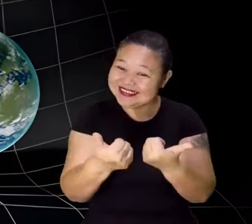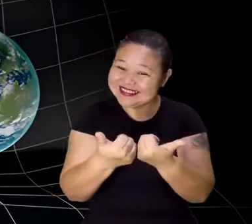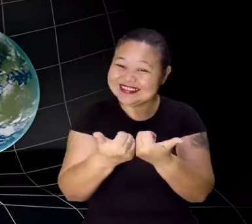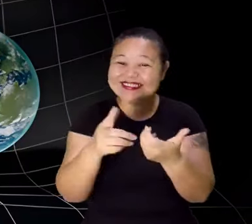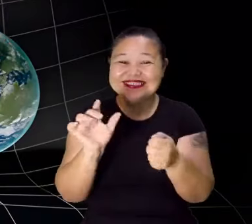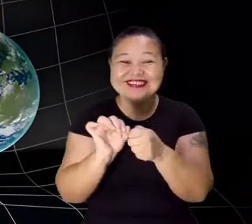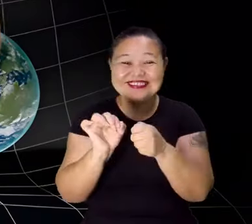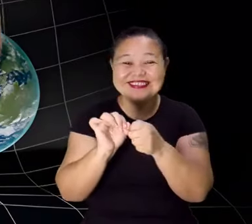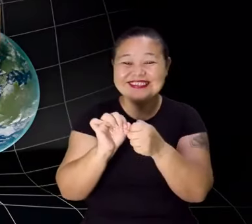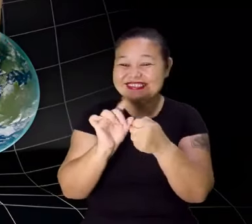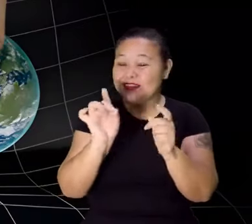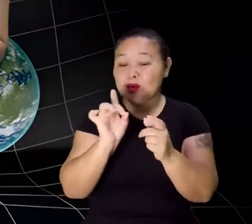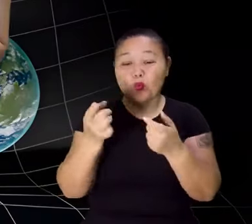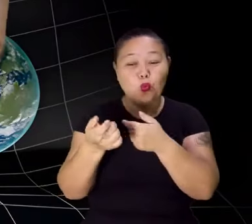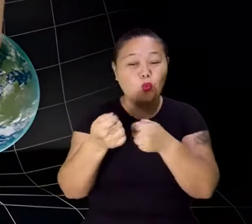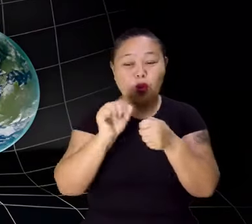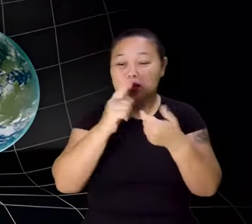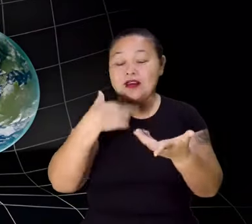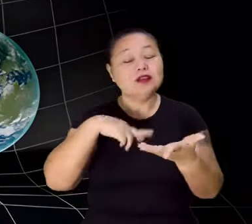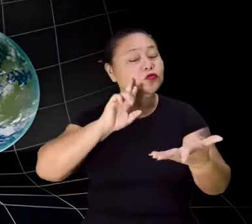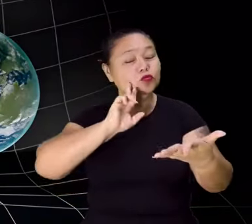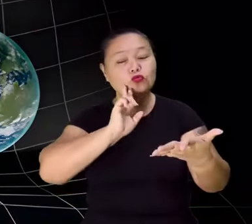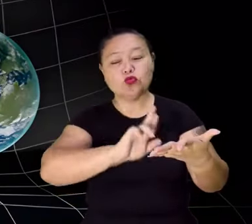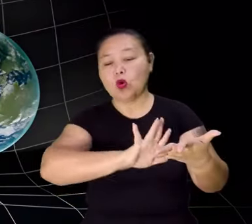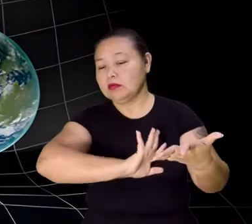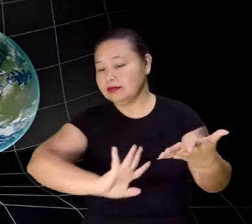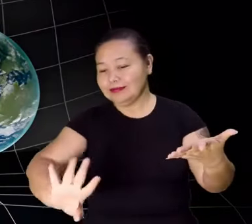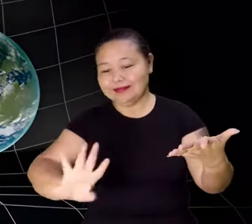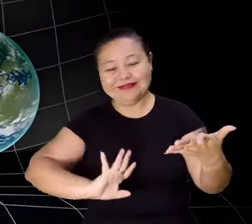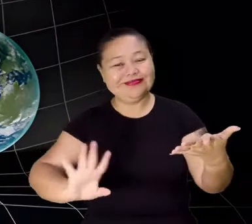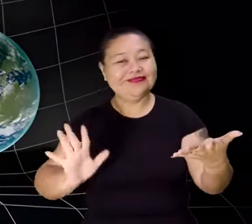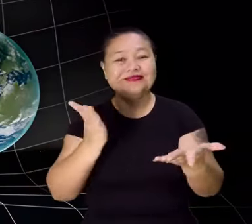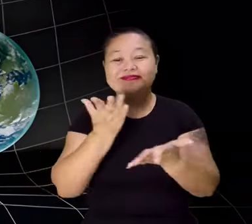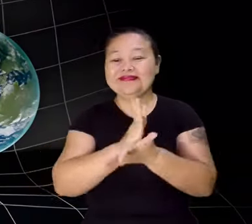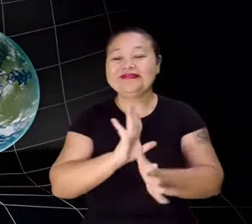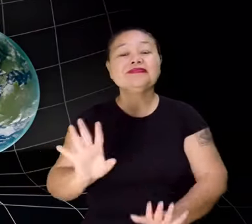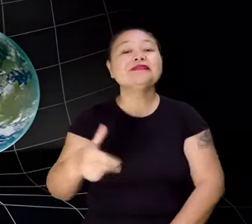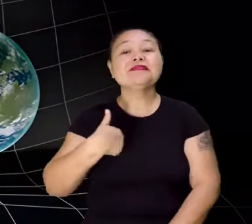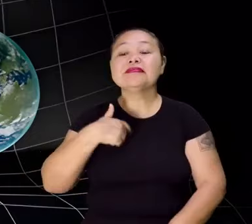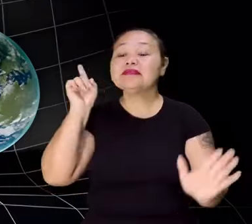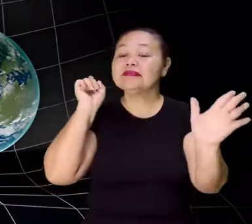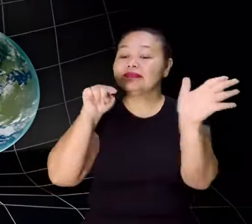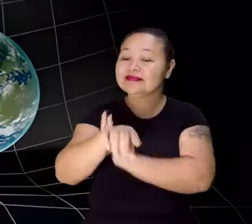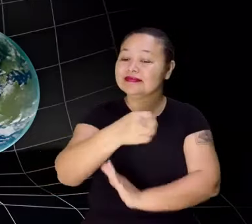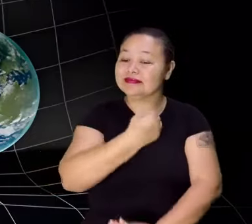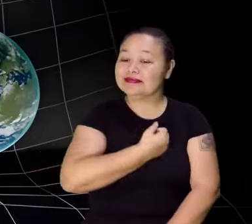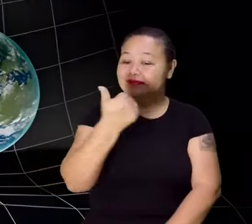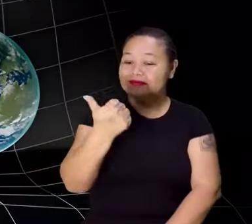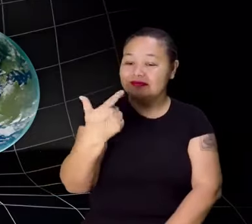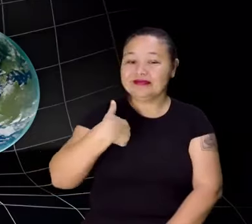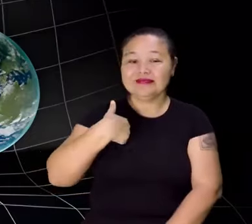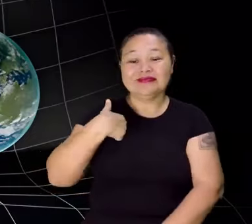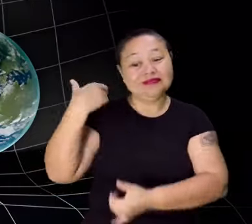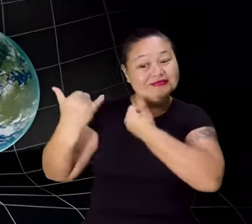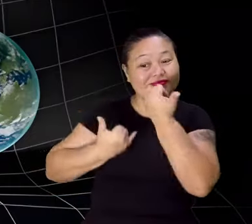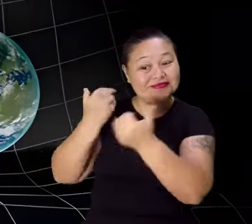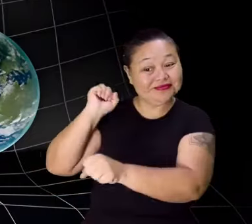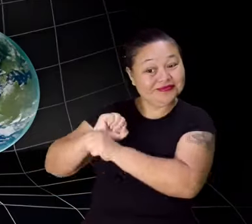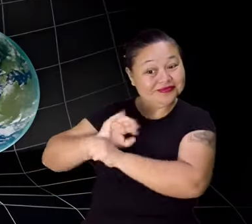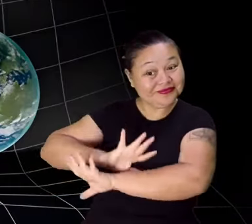Não, vamos sanitizá-las. Não, não. Só saná-las, tá bom? Pessoal, vamos para a primeira questão, André? Vamos lá, deixa brincadeira.